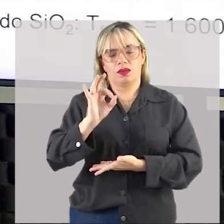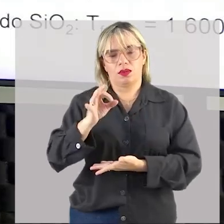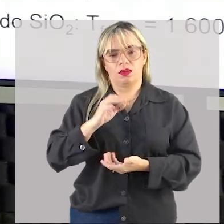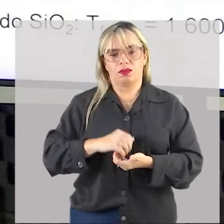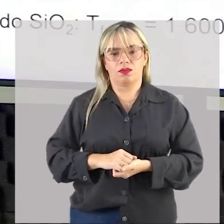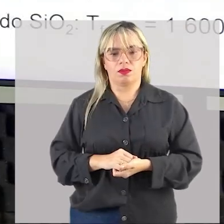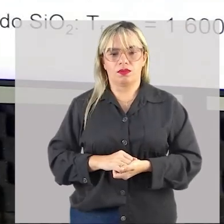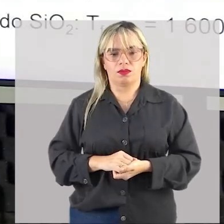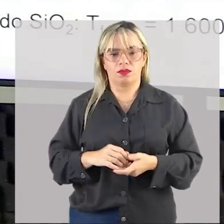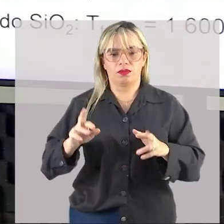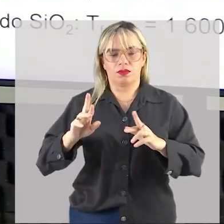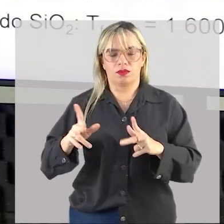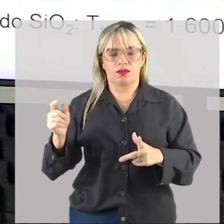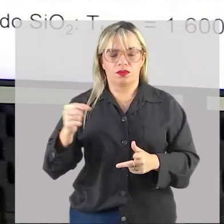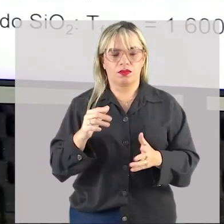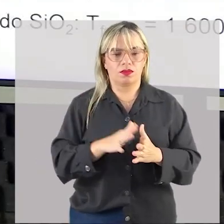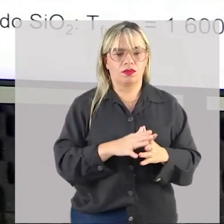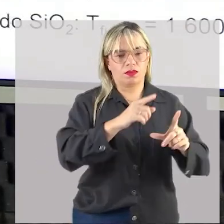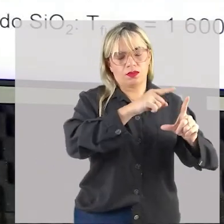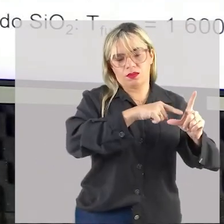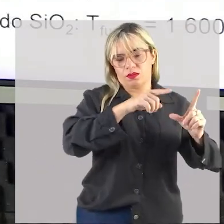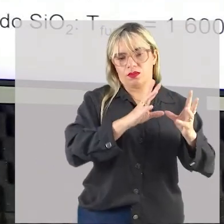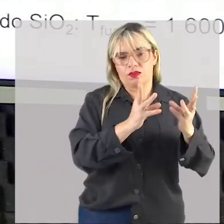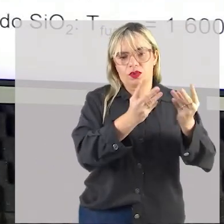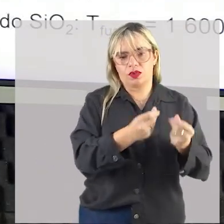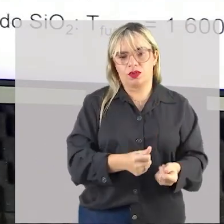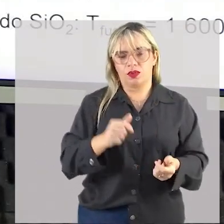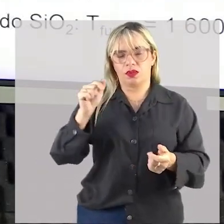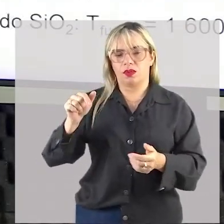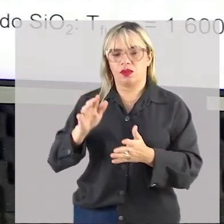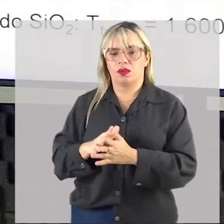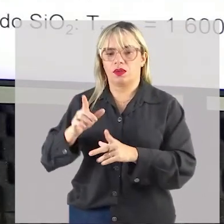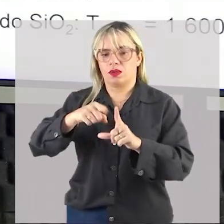Tá certo? Então, olha a diferença de um gráfico de substância para um gráfico de mistura.